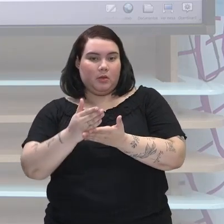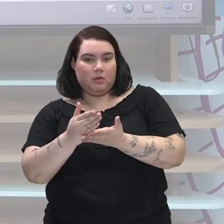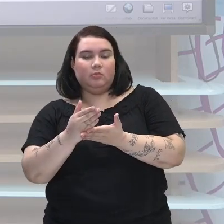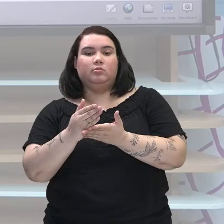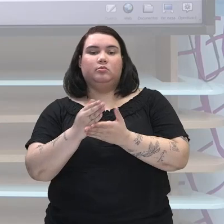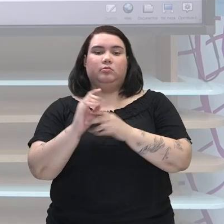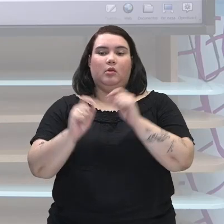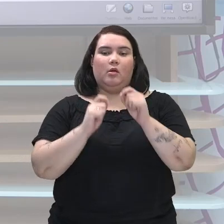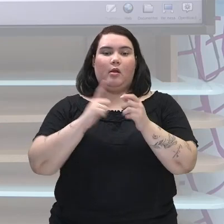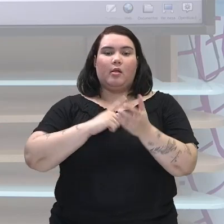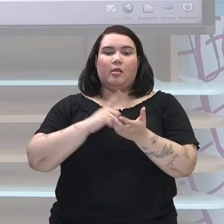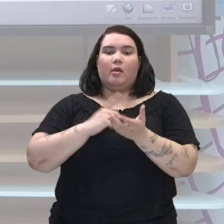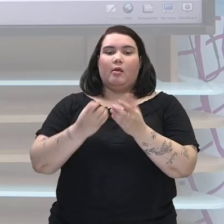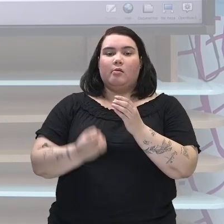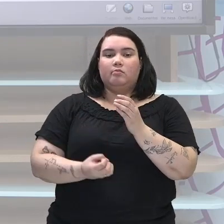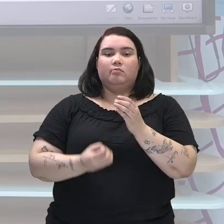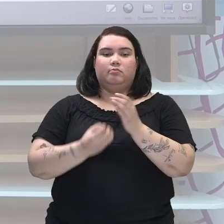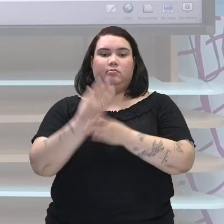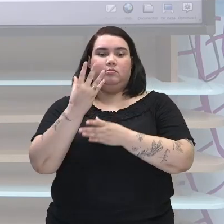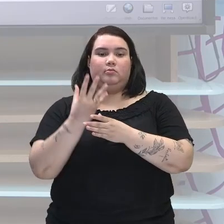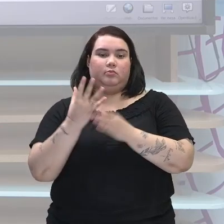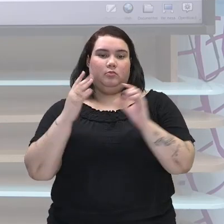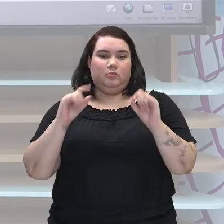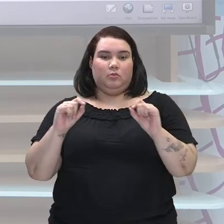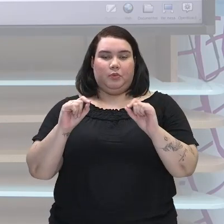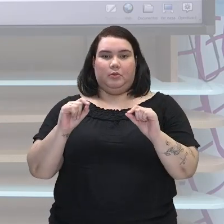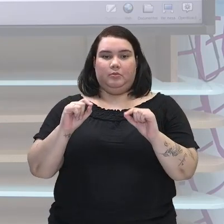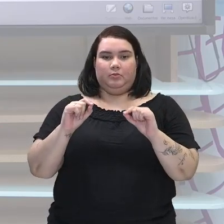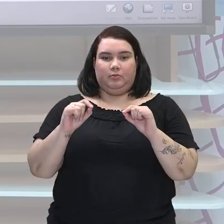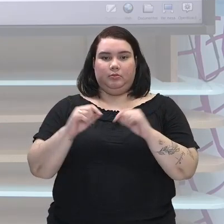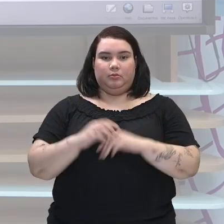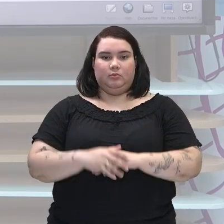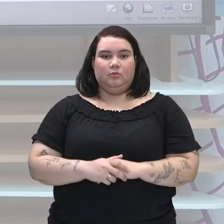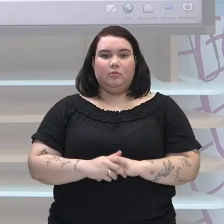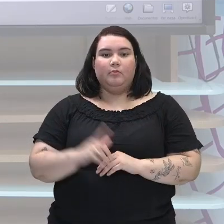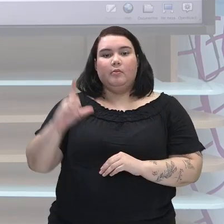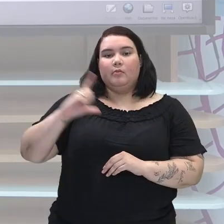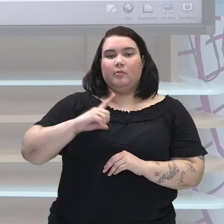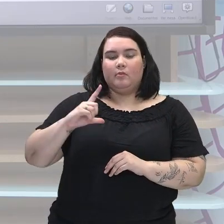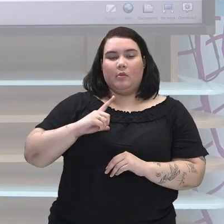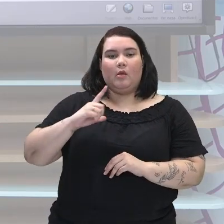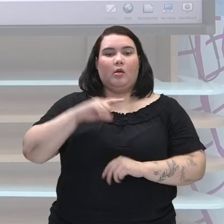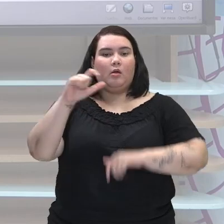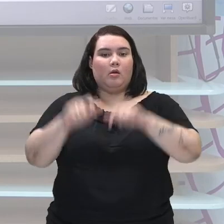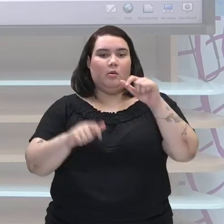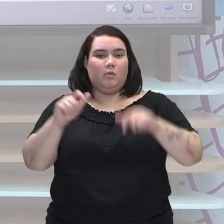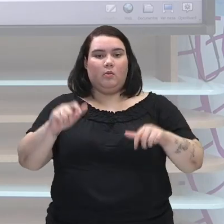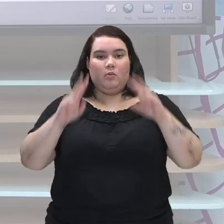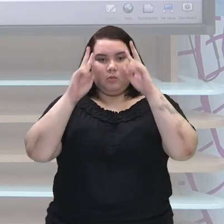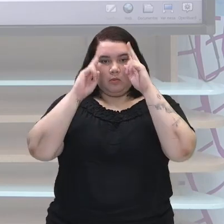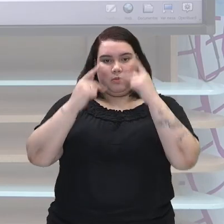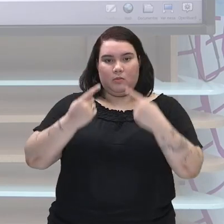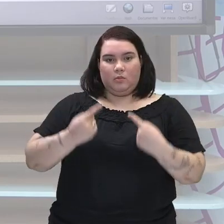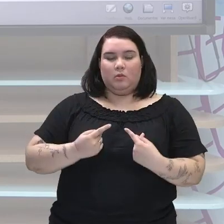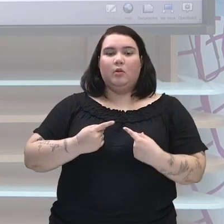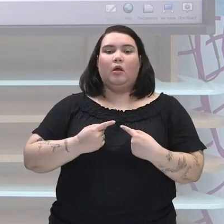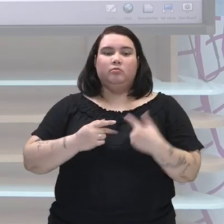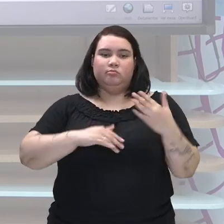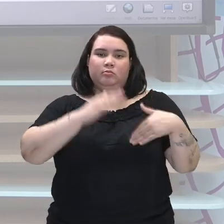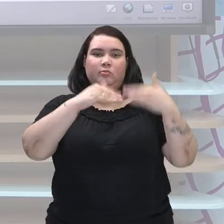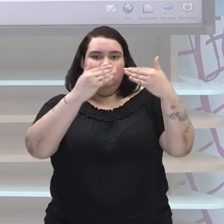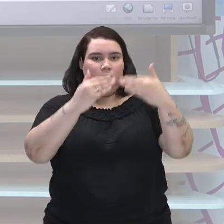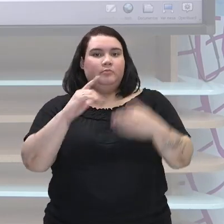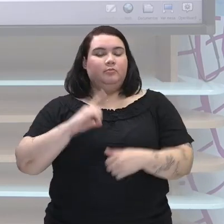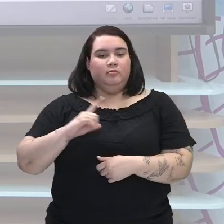a criar um campo de que existem seres humanos mais evoluídos que